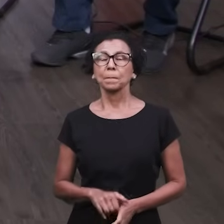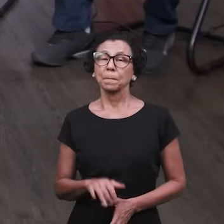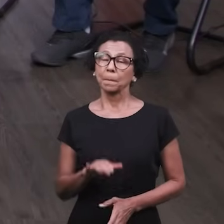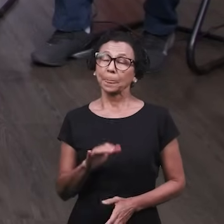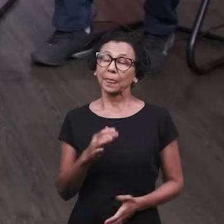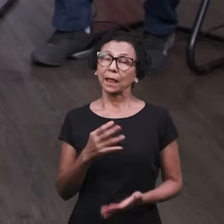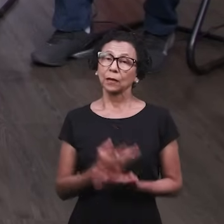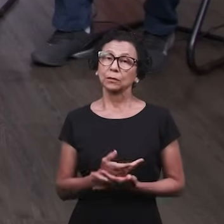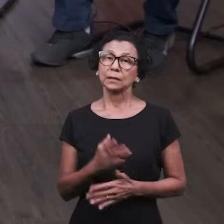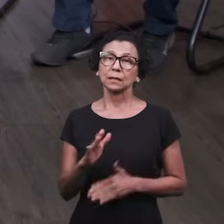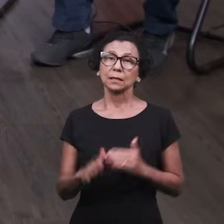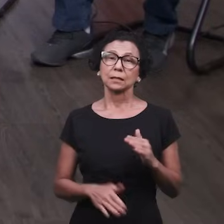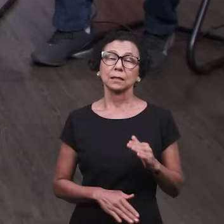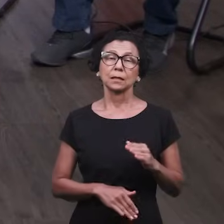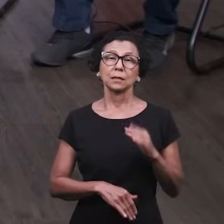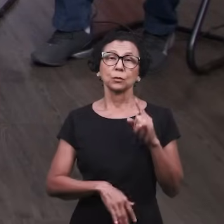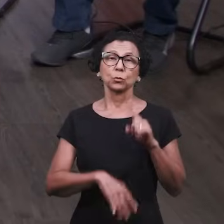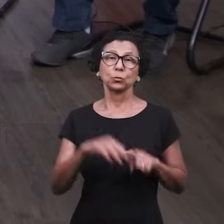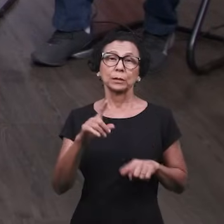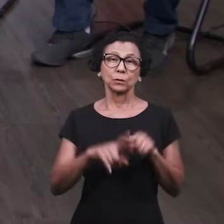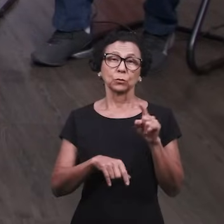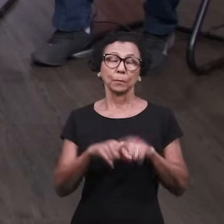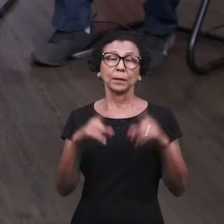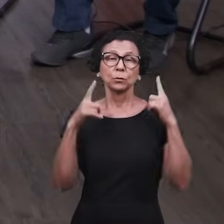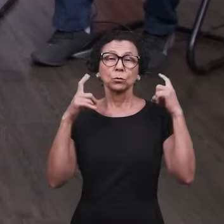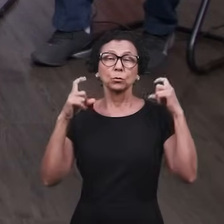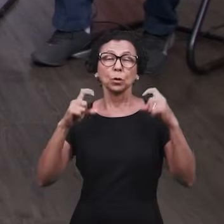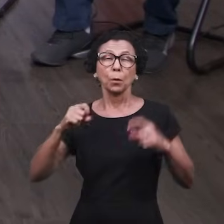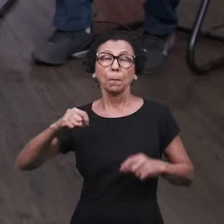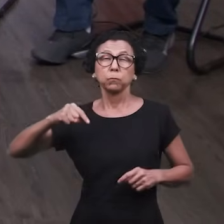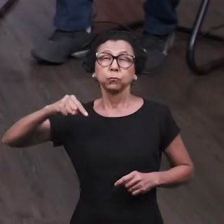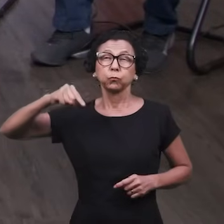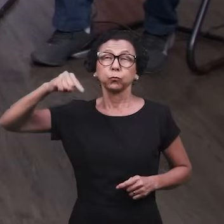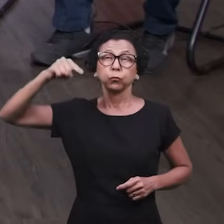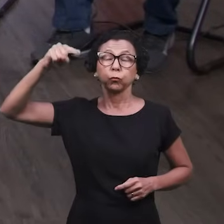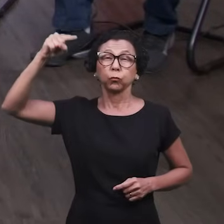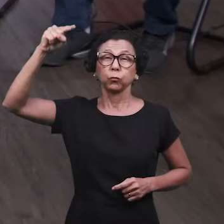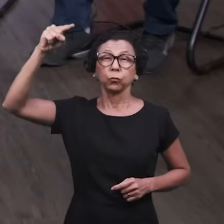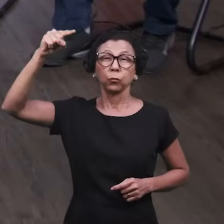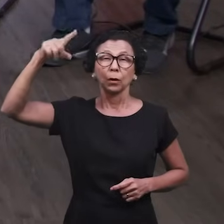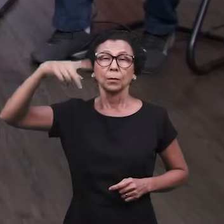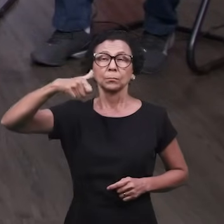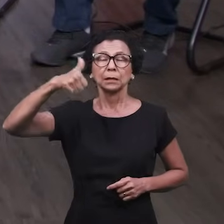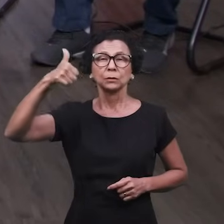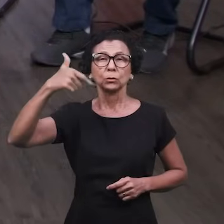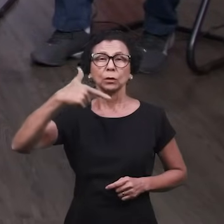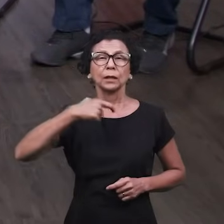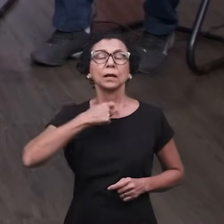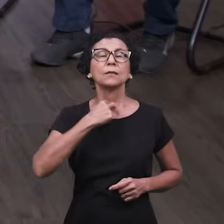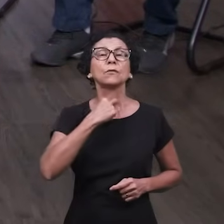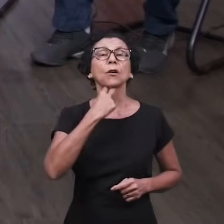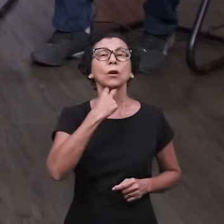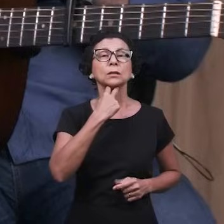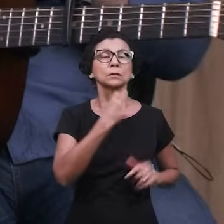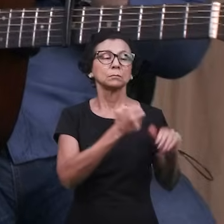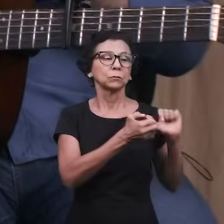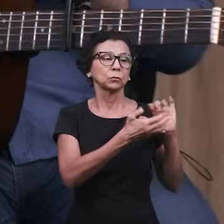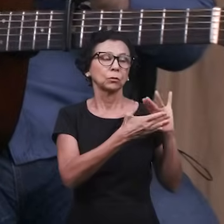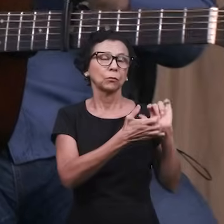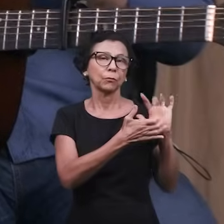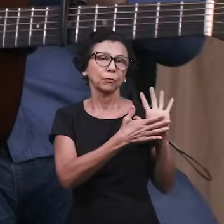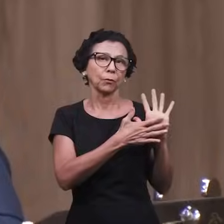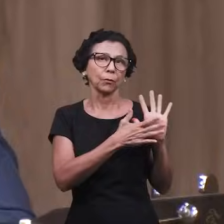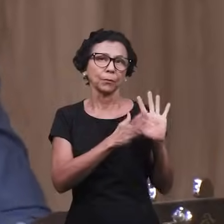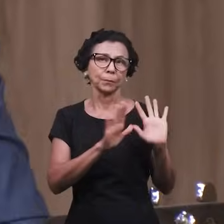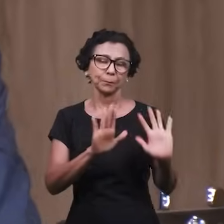ser mais alto que a voz, né? Às vezes o ambiente, a acústica da igreja, envolve muitas coisas, né? O que o senhor poderia falar